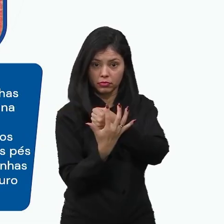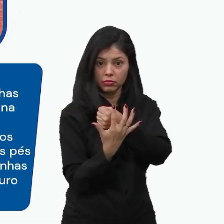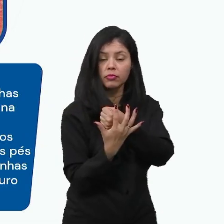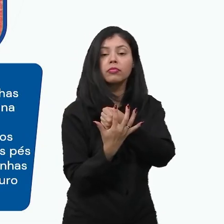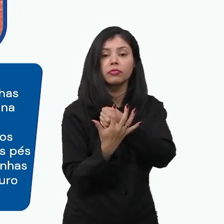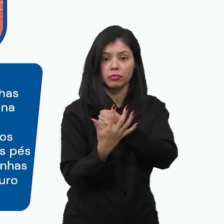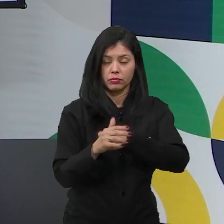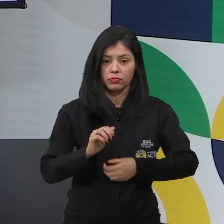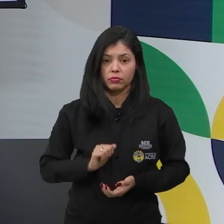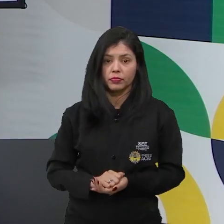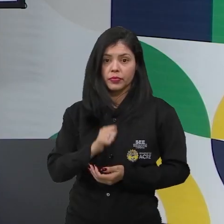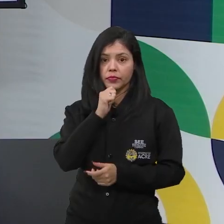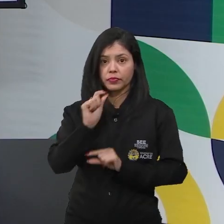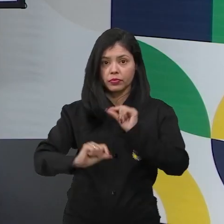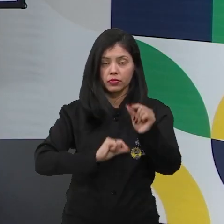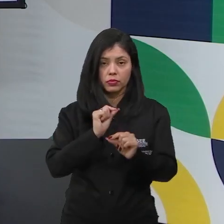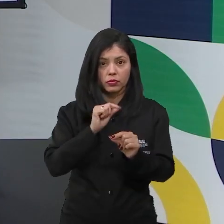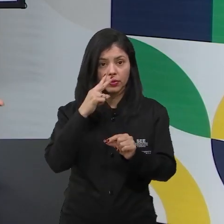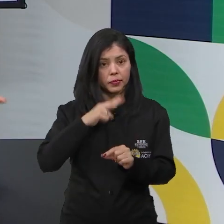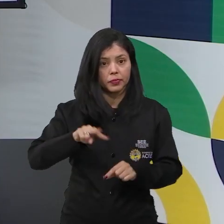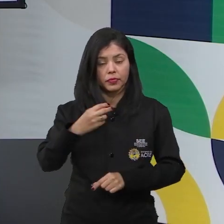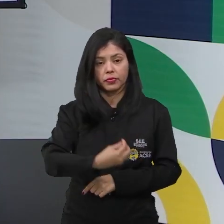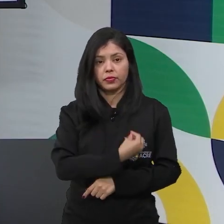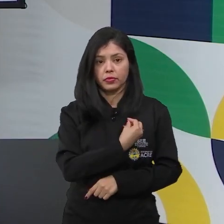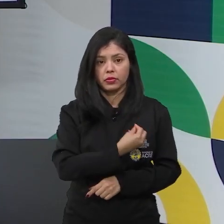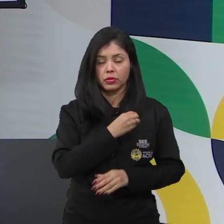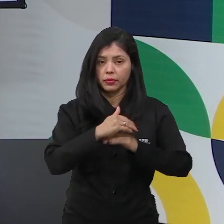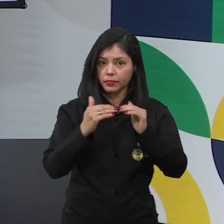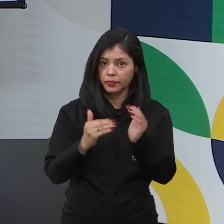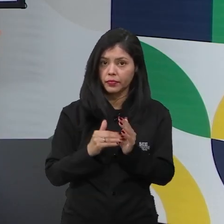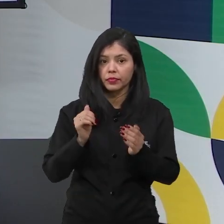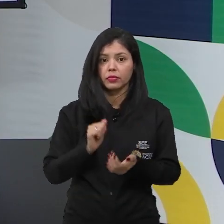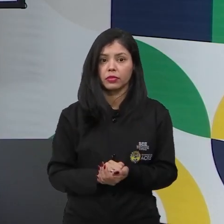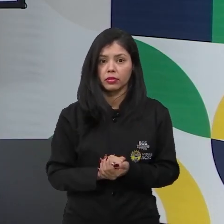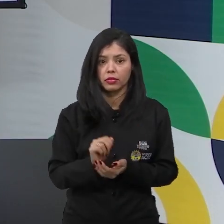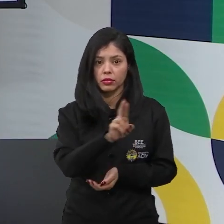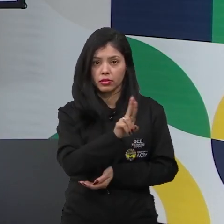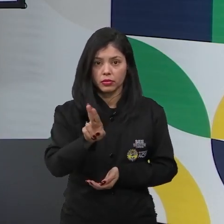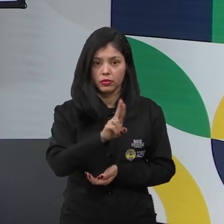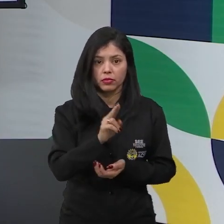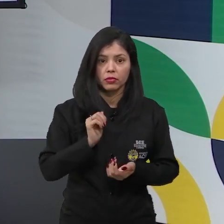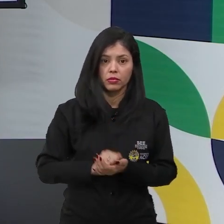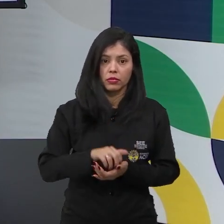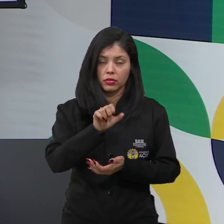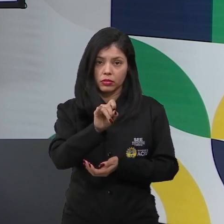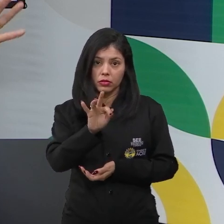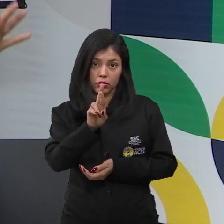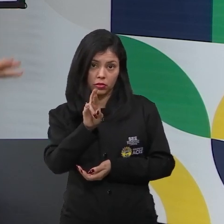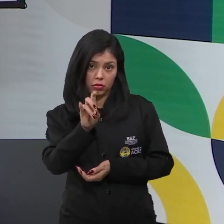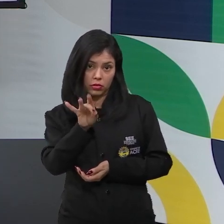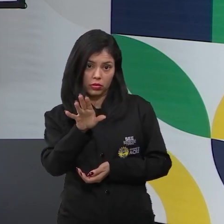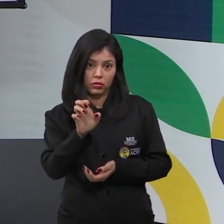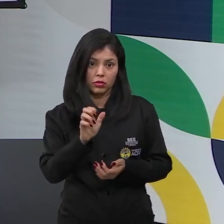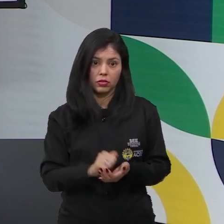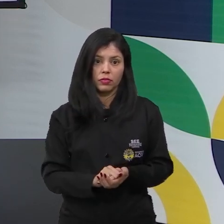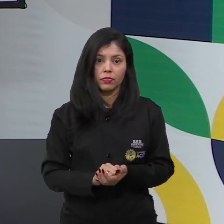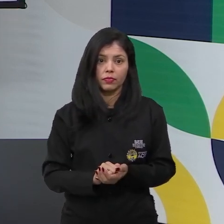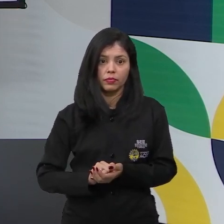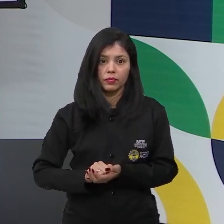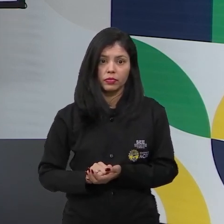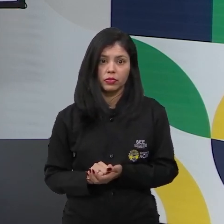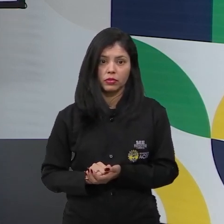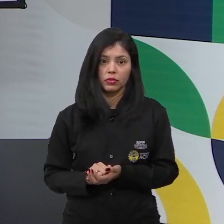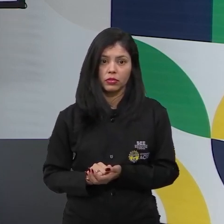em 2020, nós vivenciamos tudo isso, né? E ela é chamada de síndrome porque ela vai ter